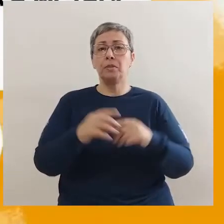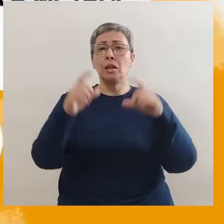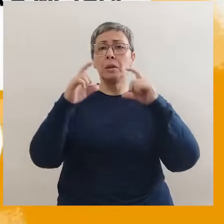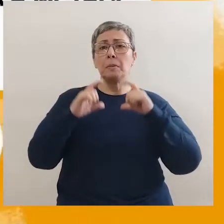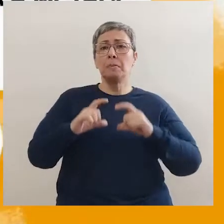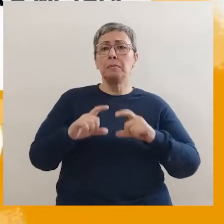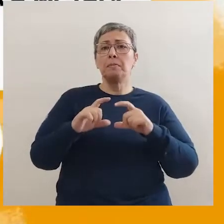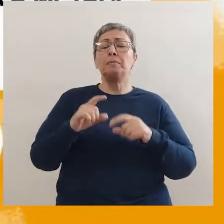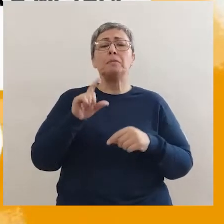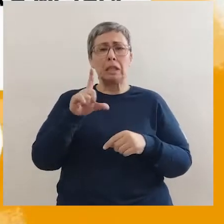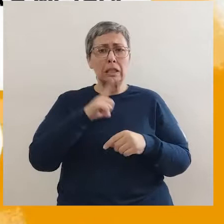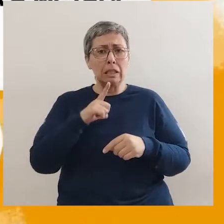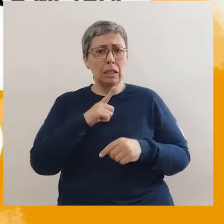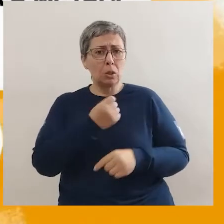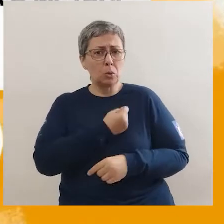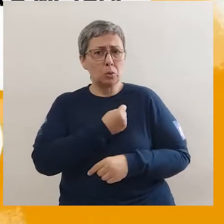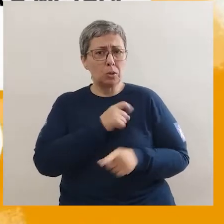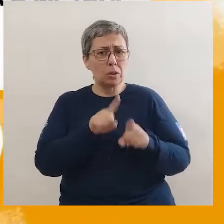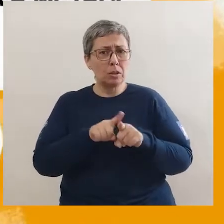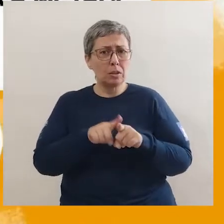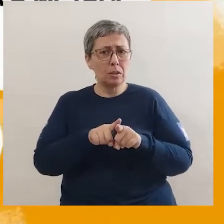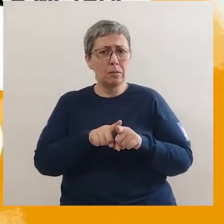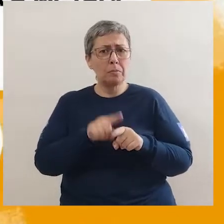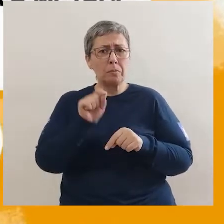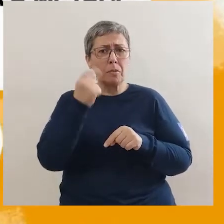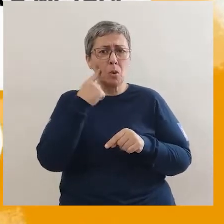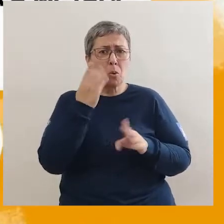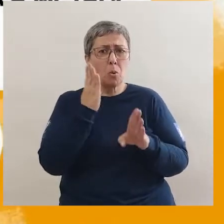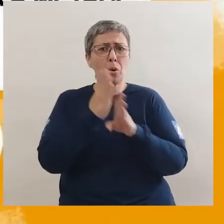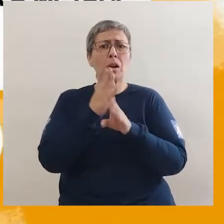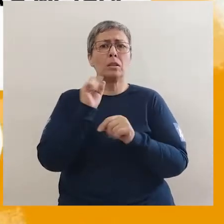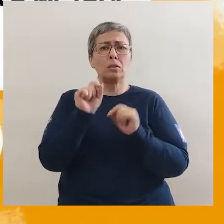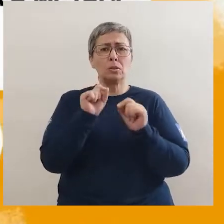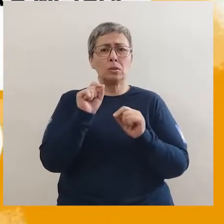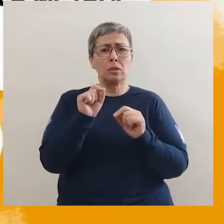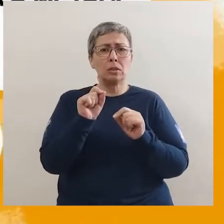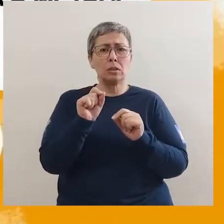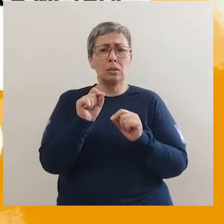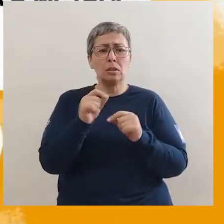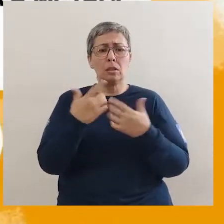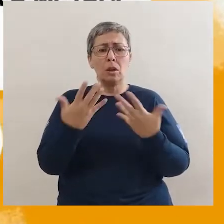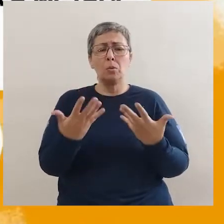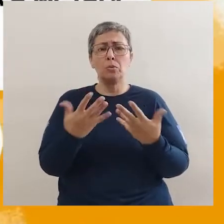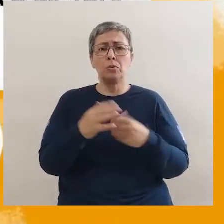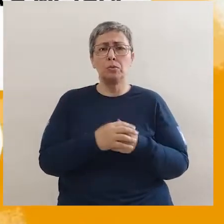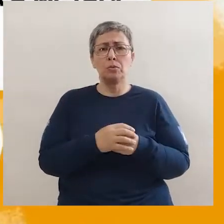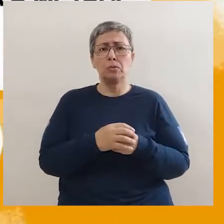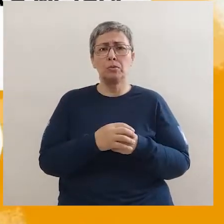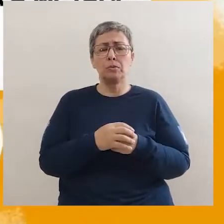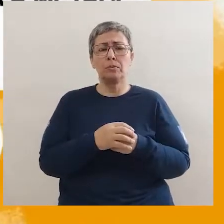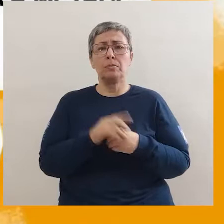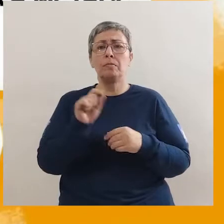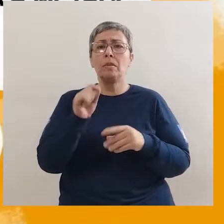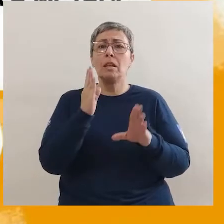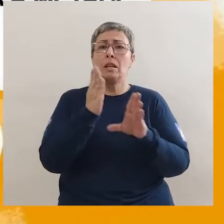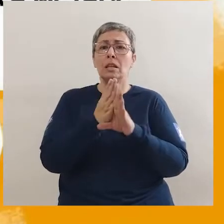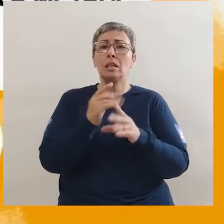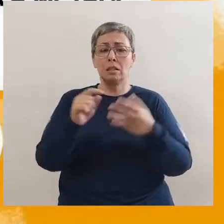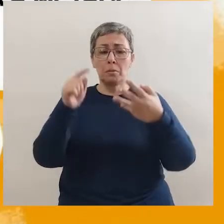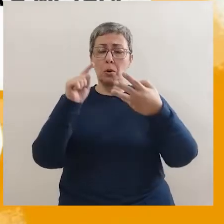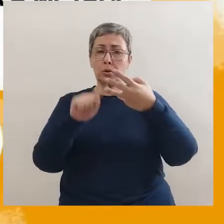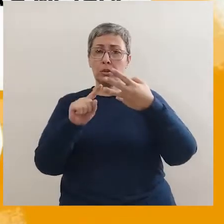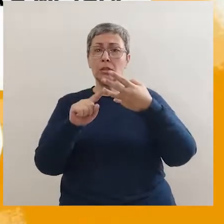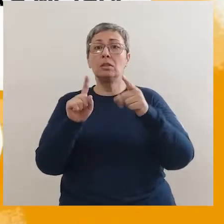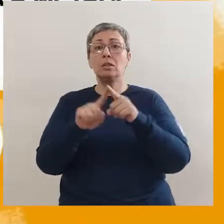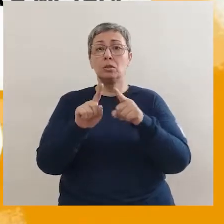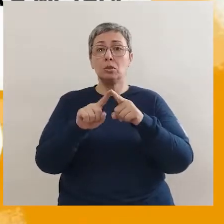parte, também tem número? Vocês conseguem identificar e localizar ele aí? Também tá no terceiro verso, tá vendo? Nós